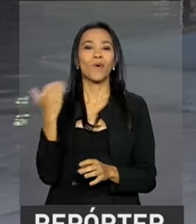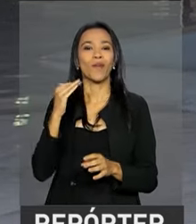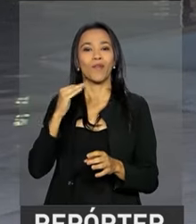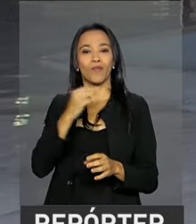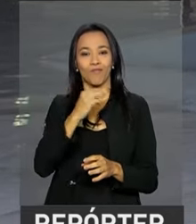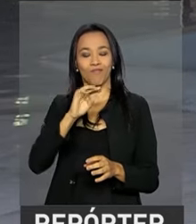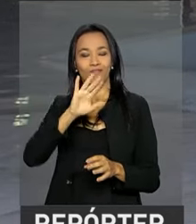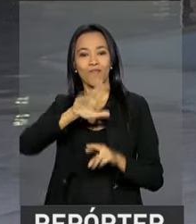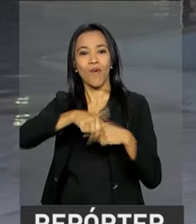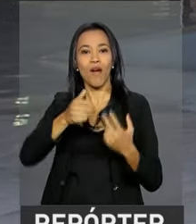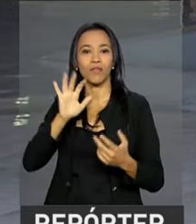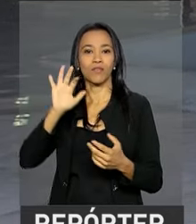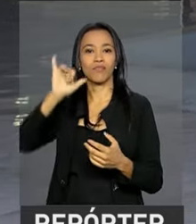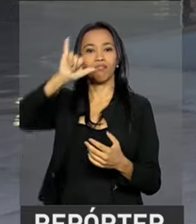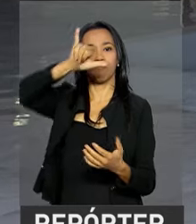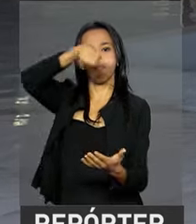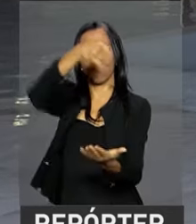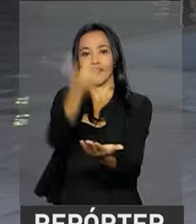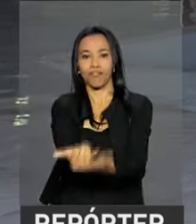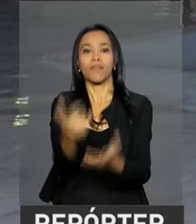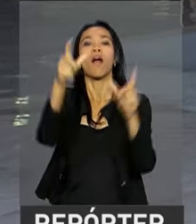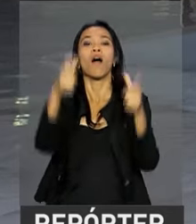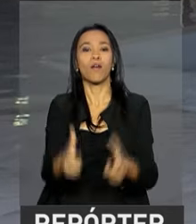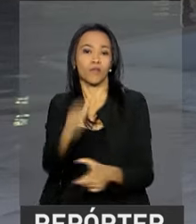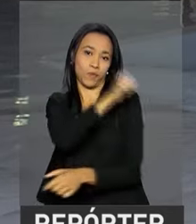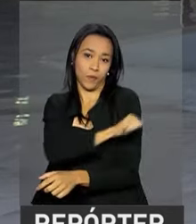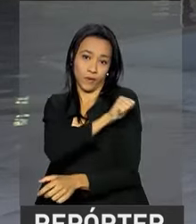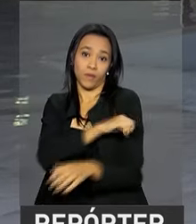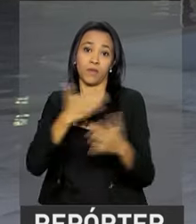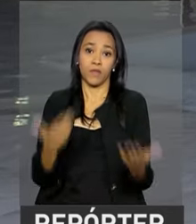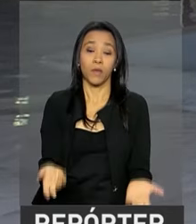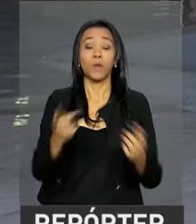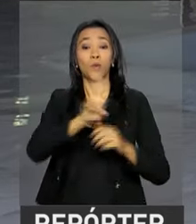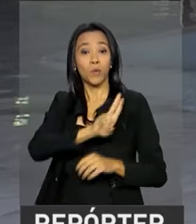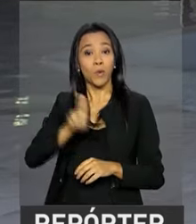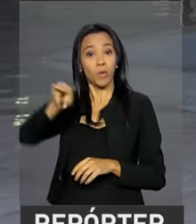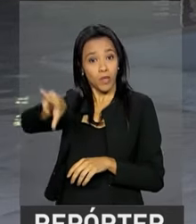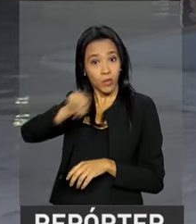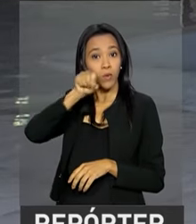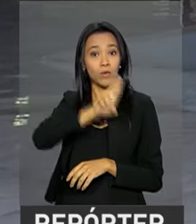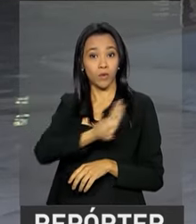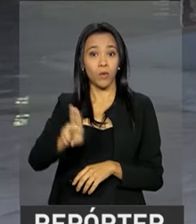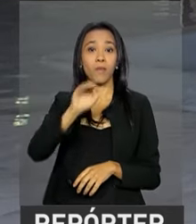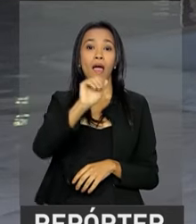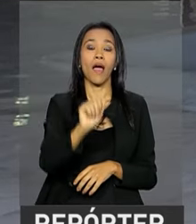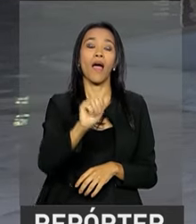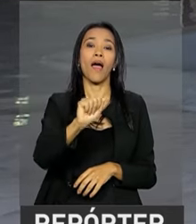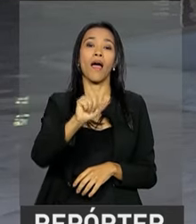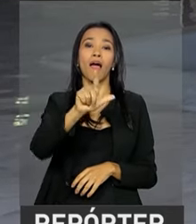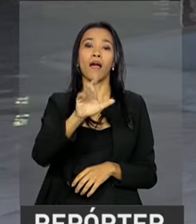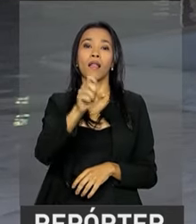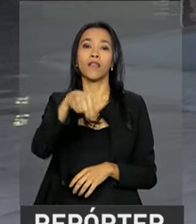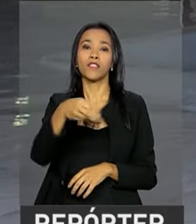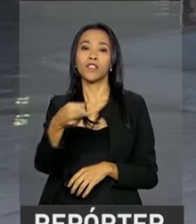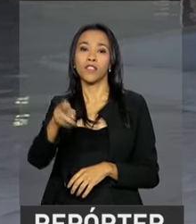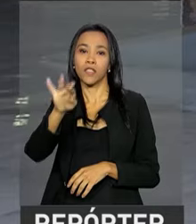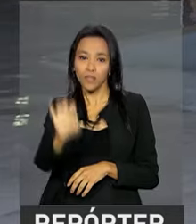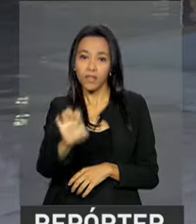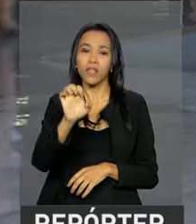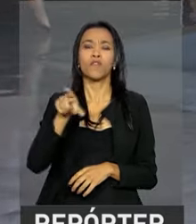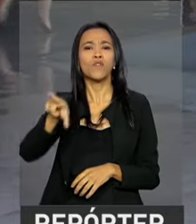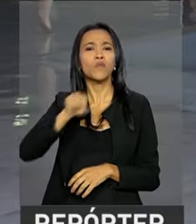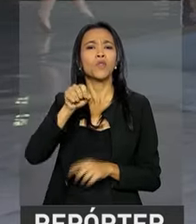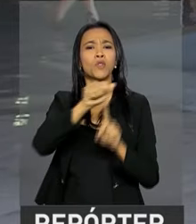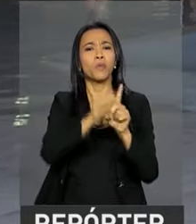aéreo em janeiro deste ano o nome de Alexandre de Moraes foi indicado pelo presidente Michel Temer em fevereiro no